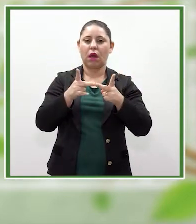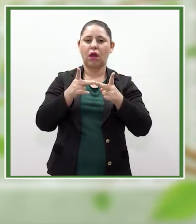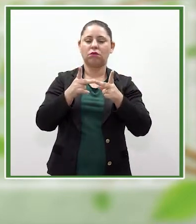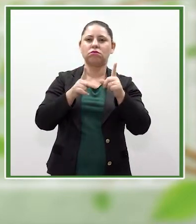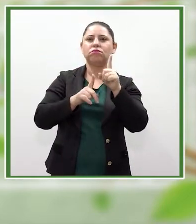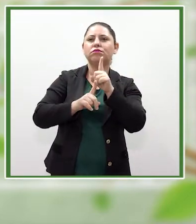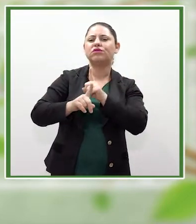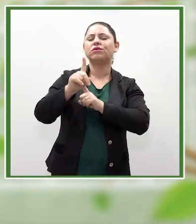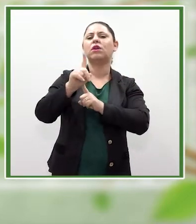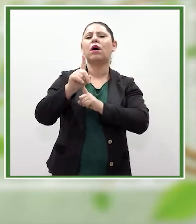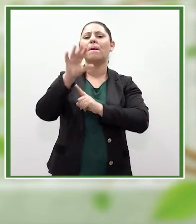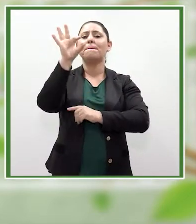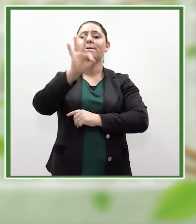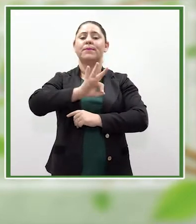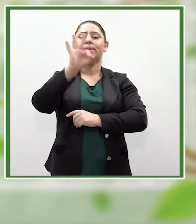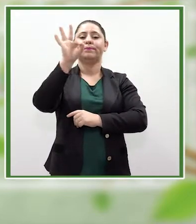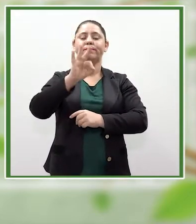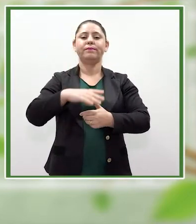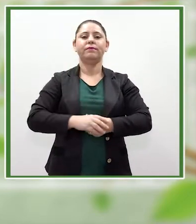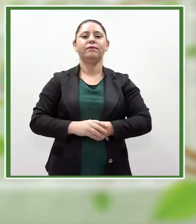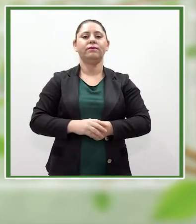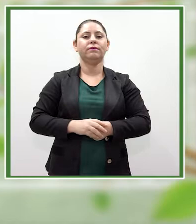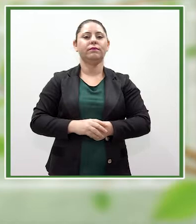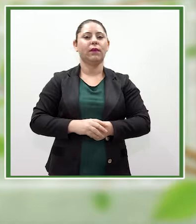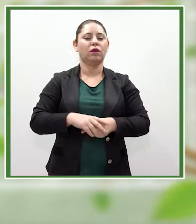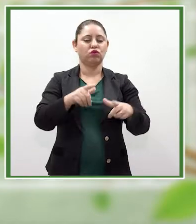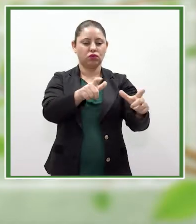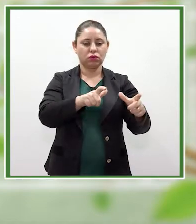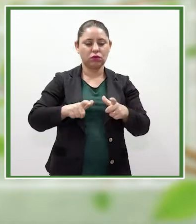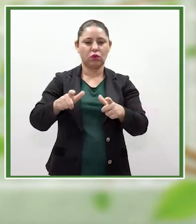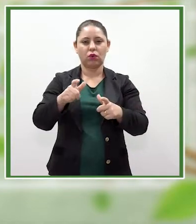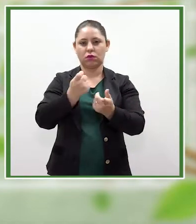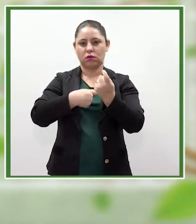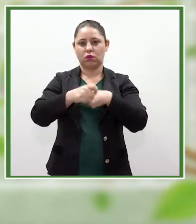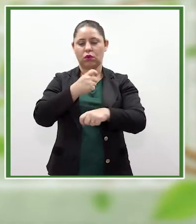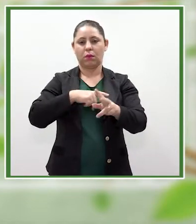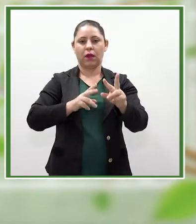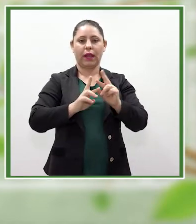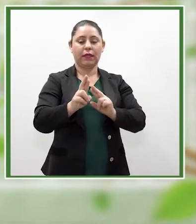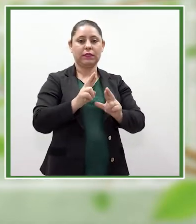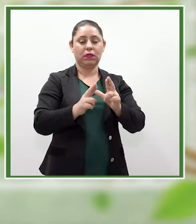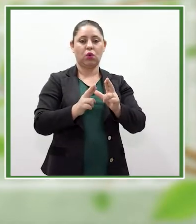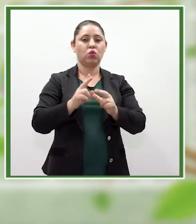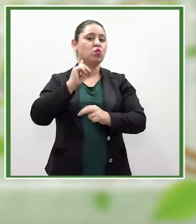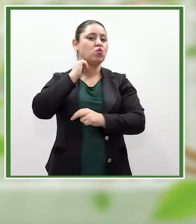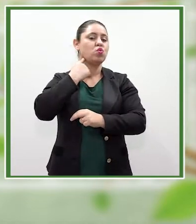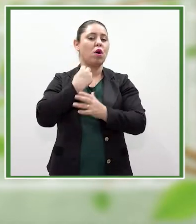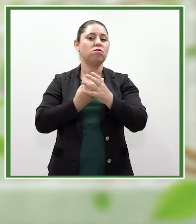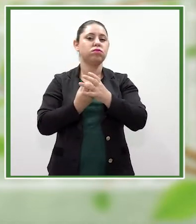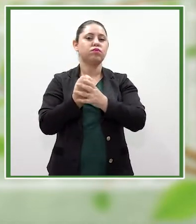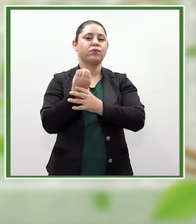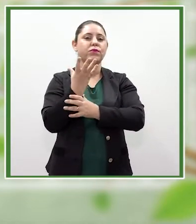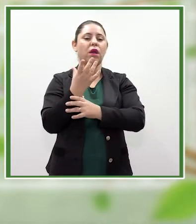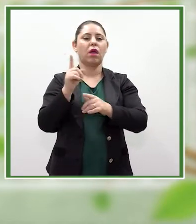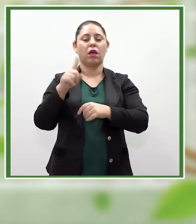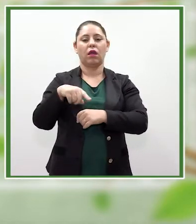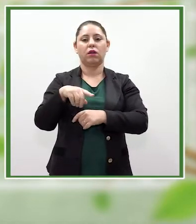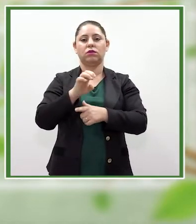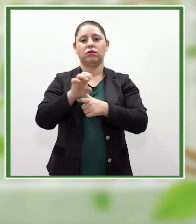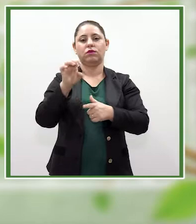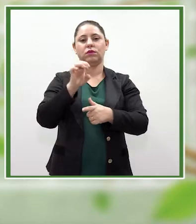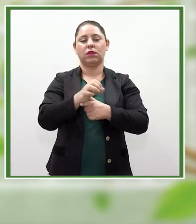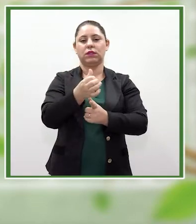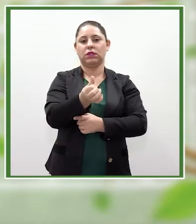setores, 68% das emissões do estado são provenientes da agropecuária, né? Comparando com o Brasil como um